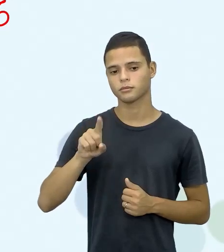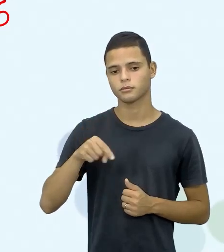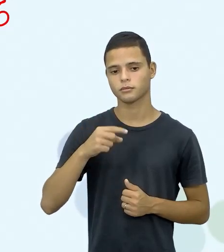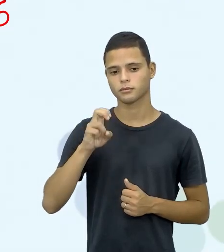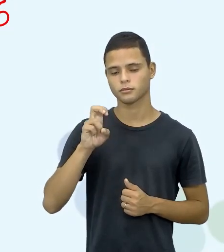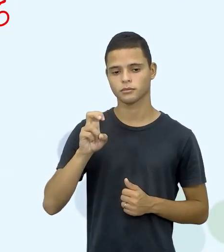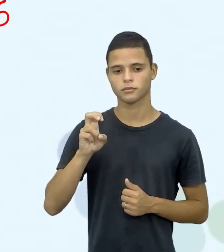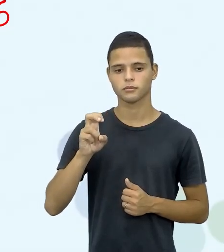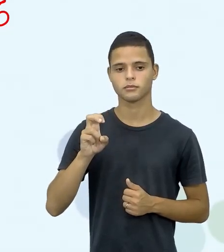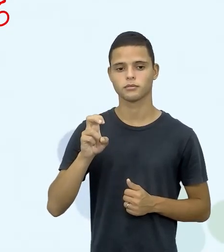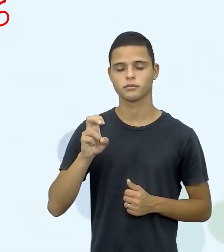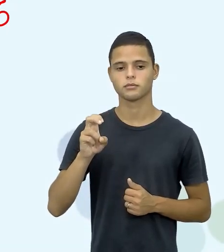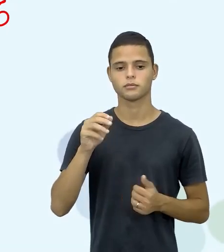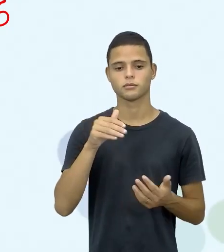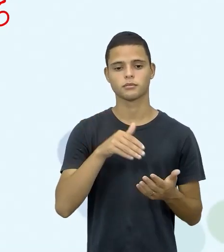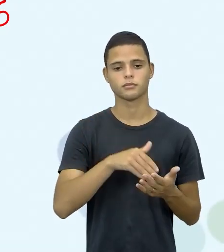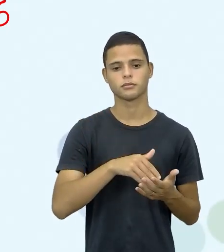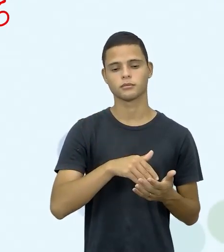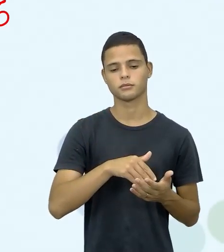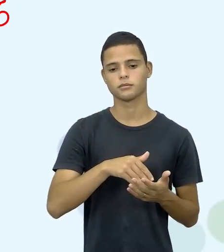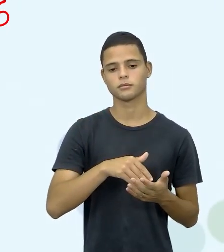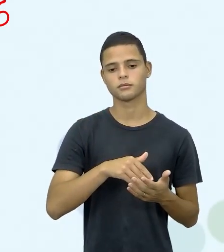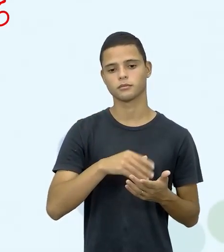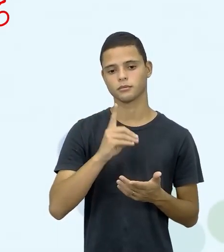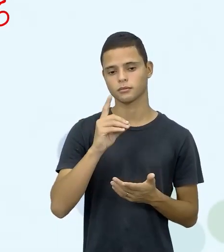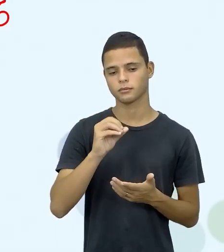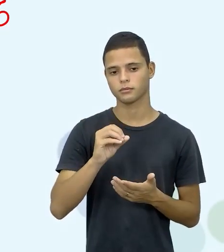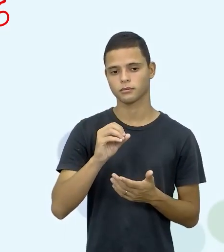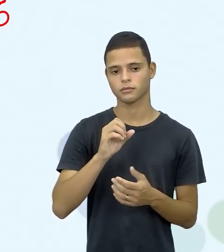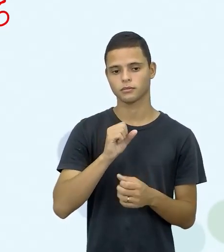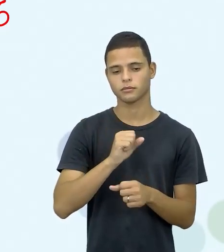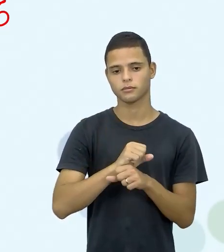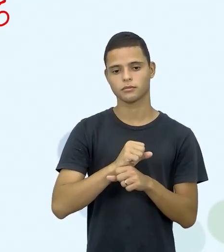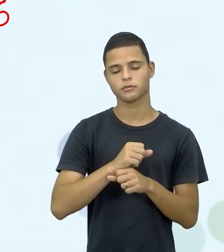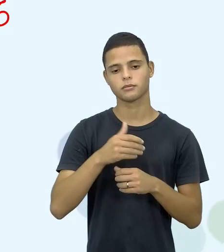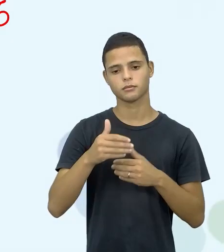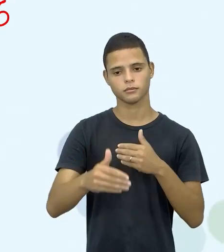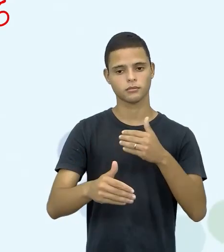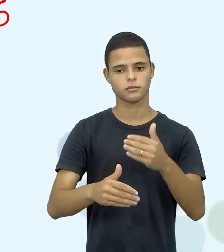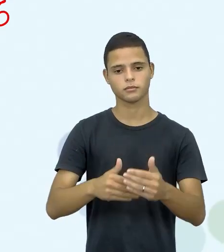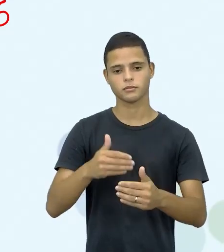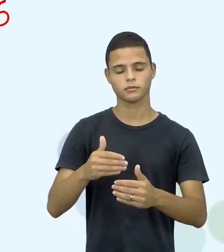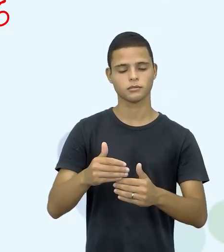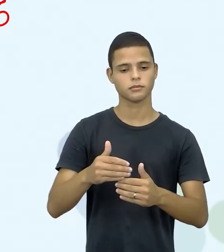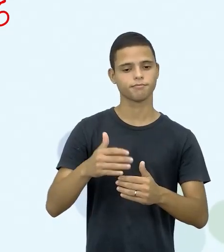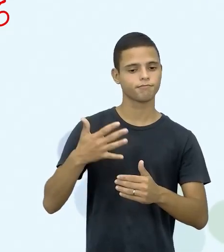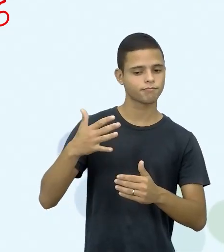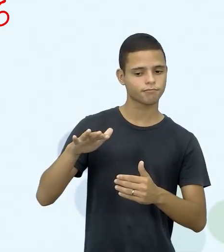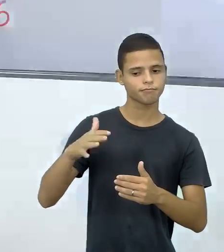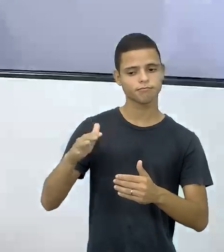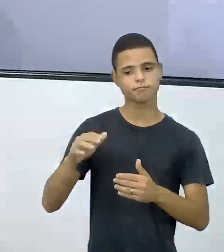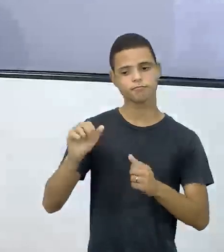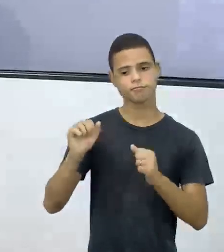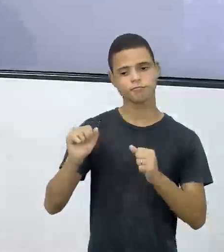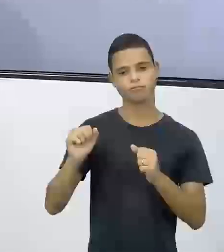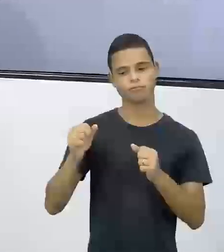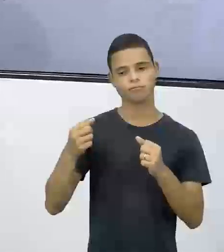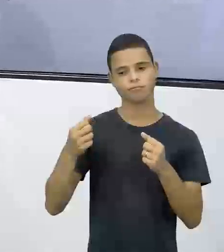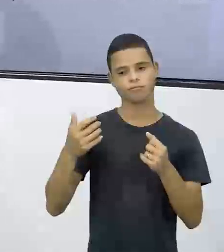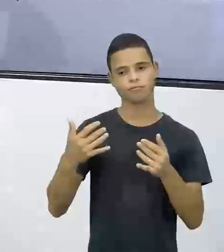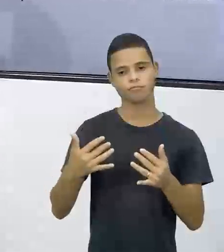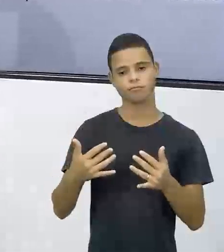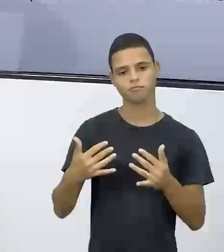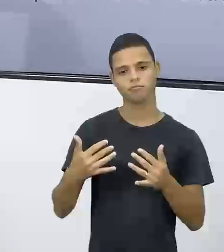não é mesmo? Ó, daqui para cá gastamos 10 segundos e assim vai. Então, em média, né, a gente pode dizer que